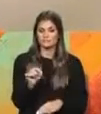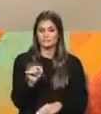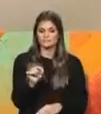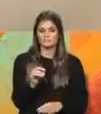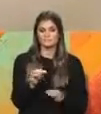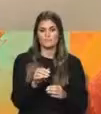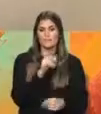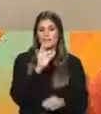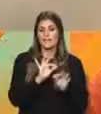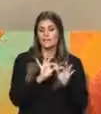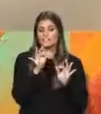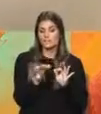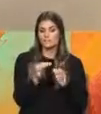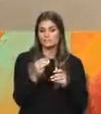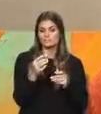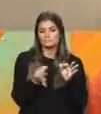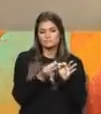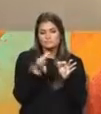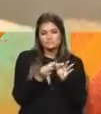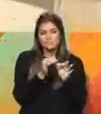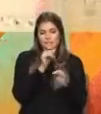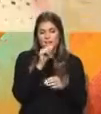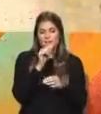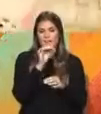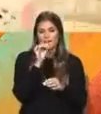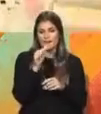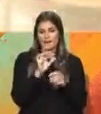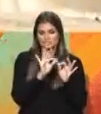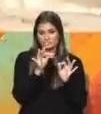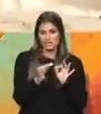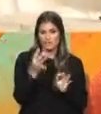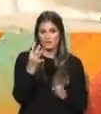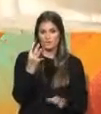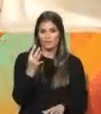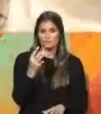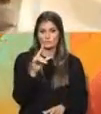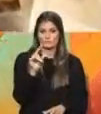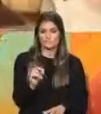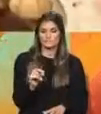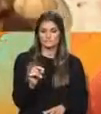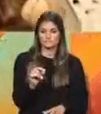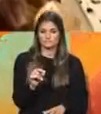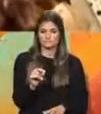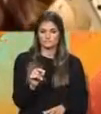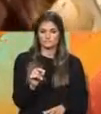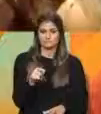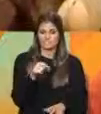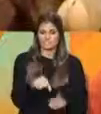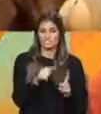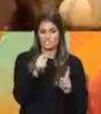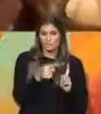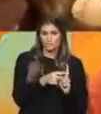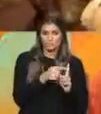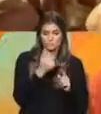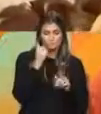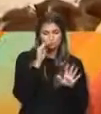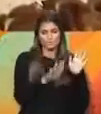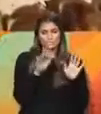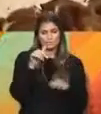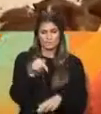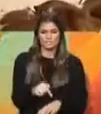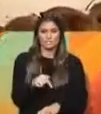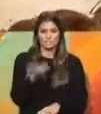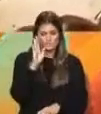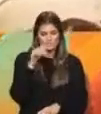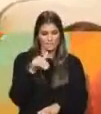com a casca da castanha, fazemos bordados com casca de castanha. Temos quadros centenários, este ano com uma exposição aqui que sei que vai